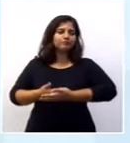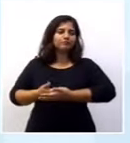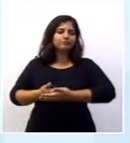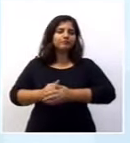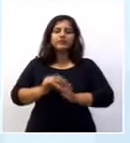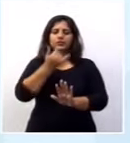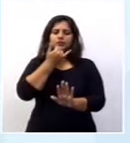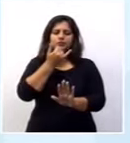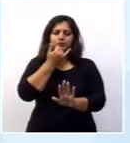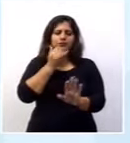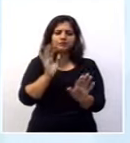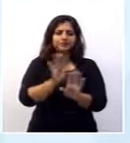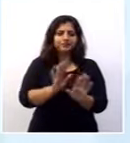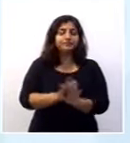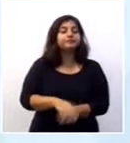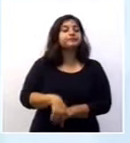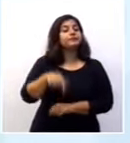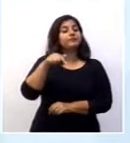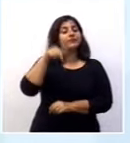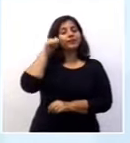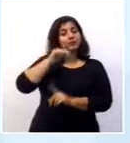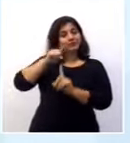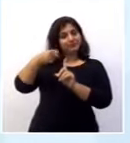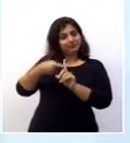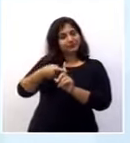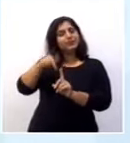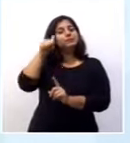Perdão, ela deu à luz a uma menina.